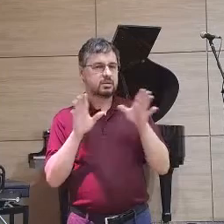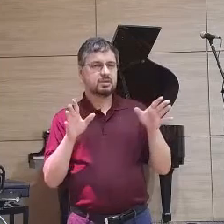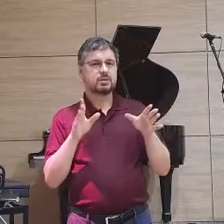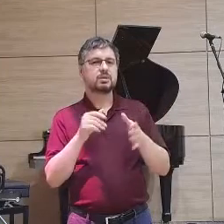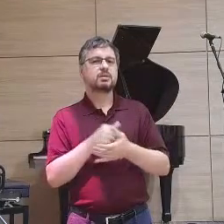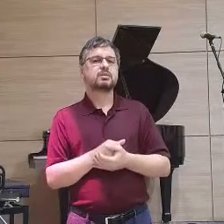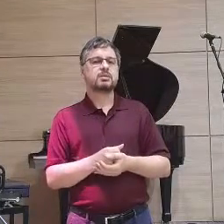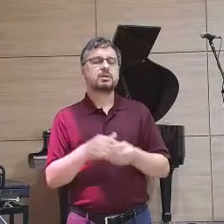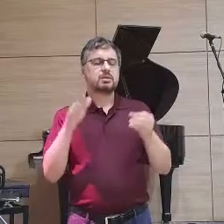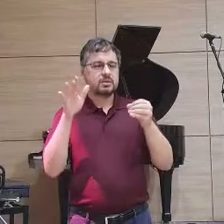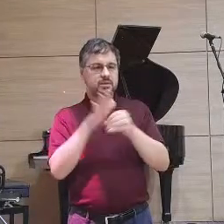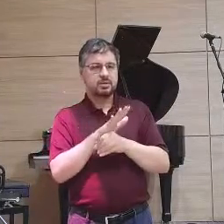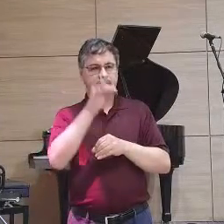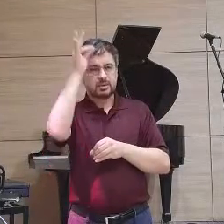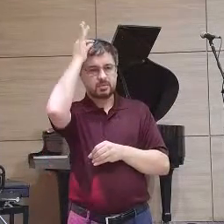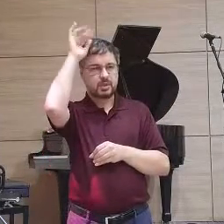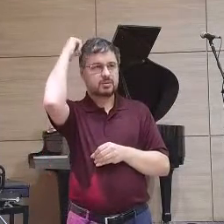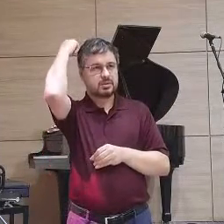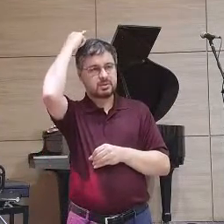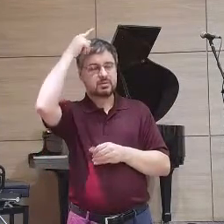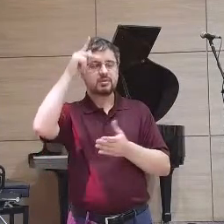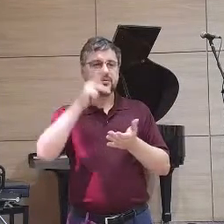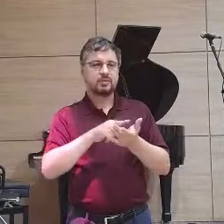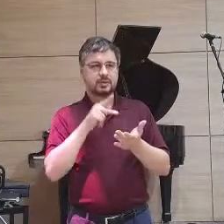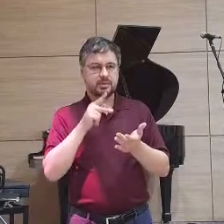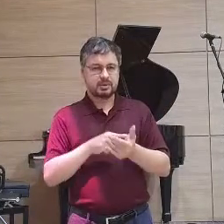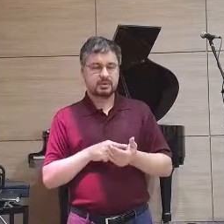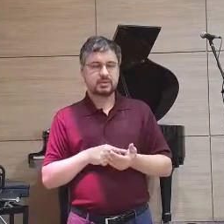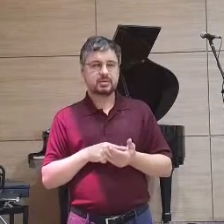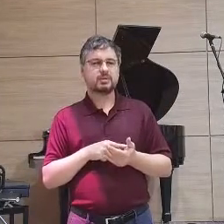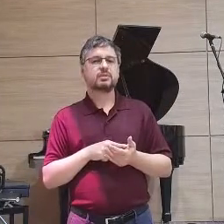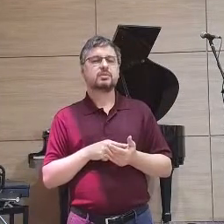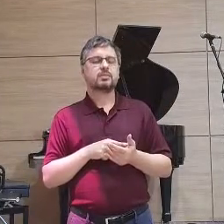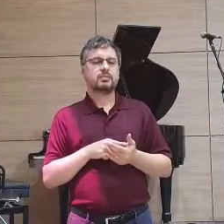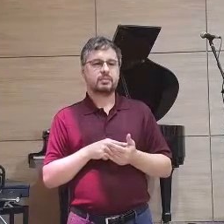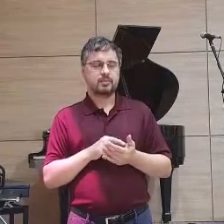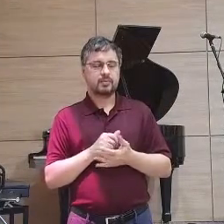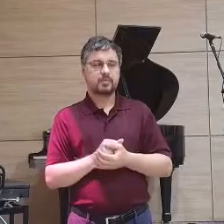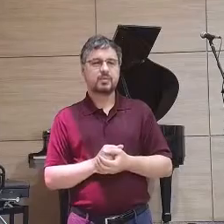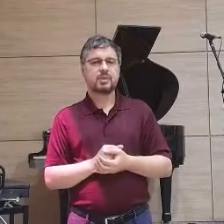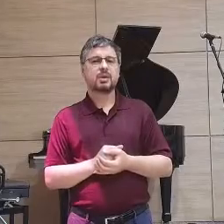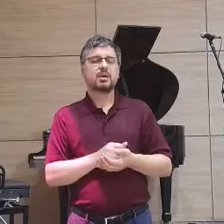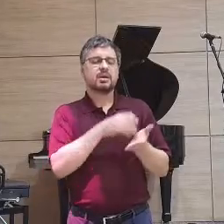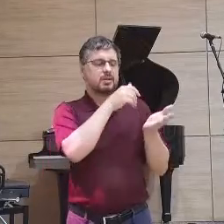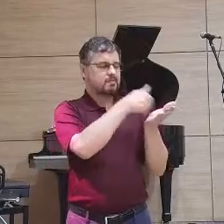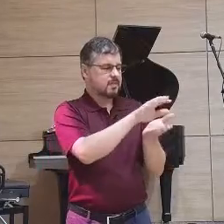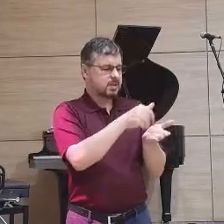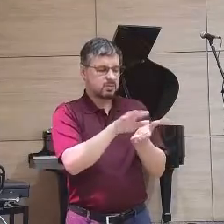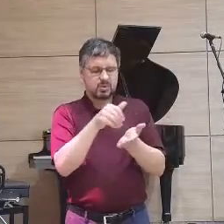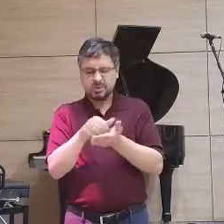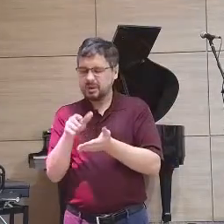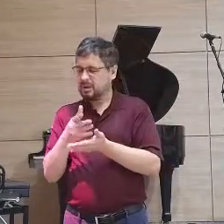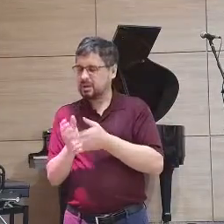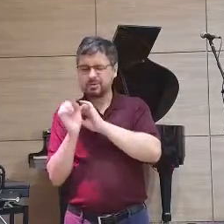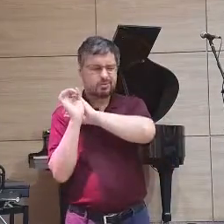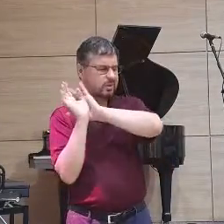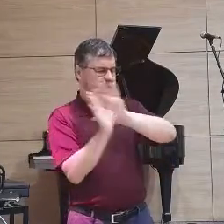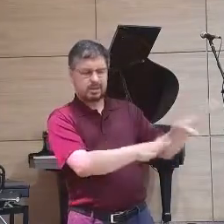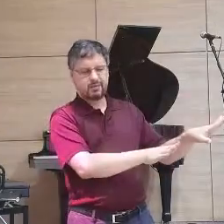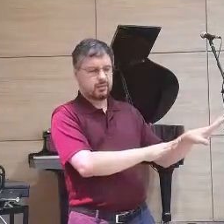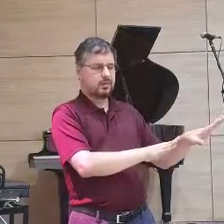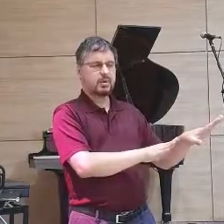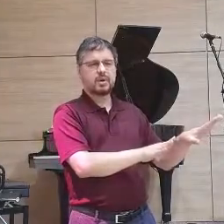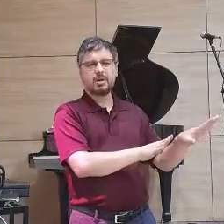cheio do Espírito Santo de verdade e defenestrar expurgar jogar